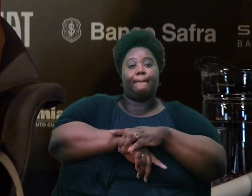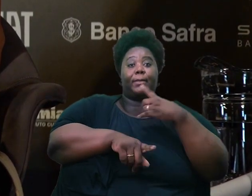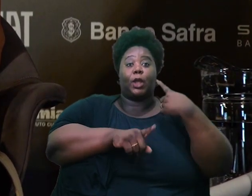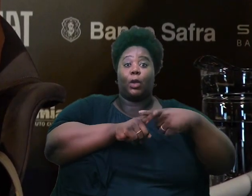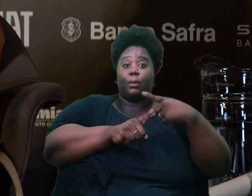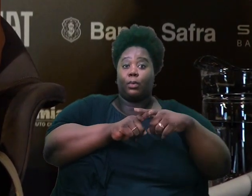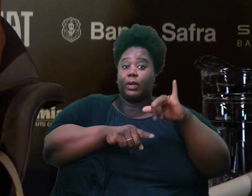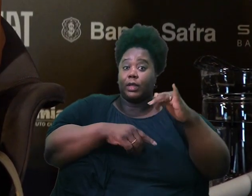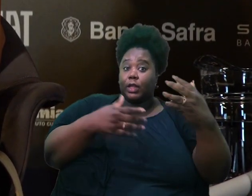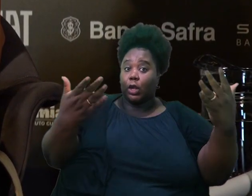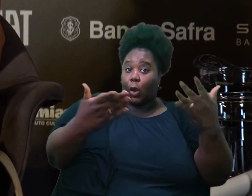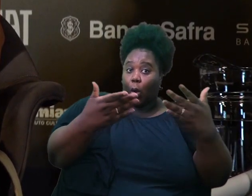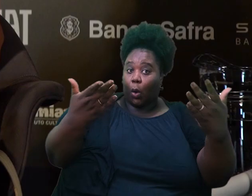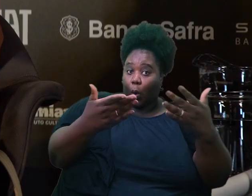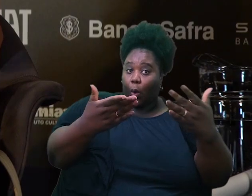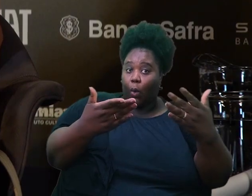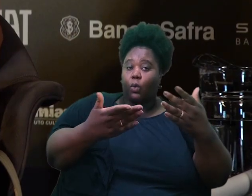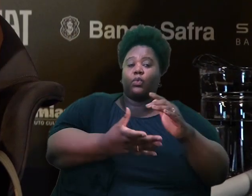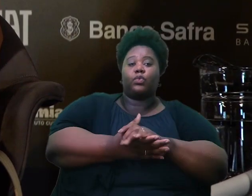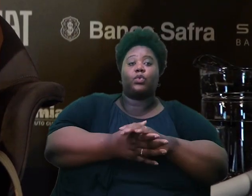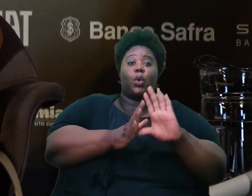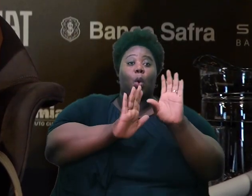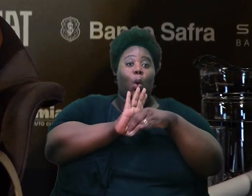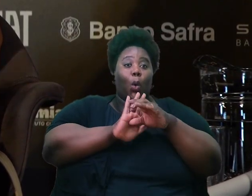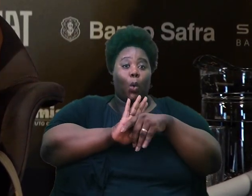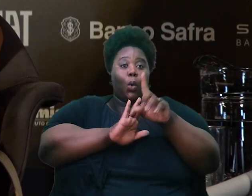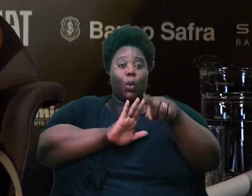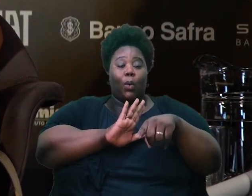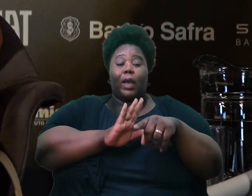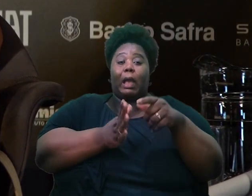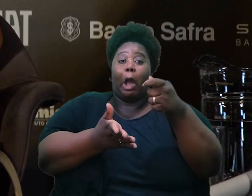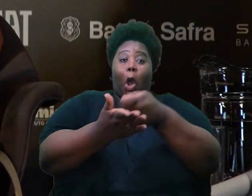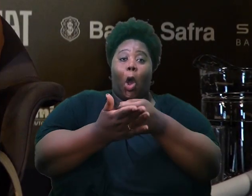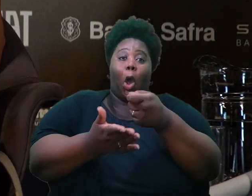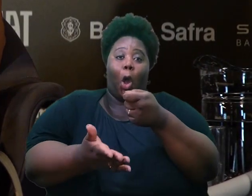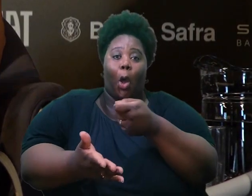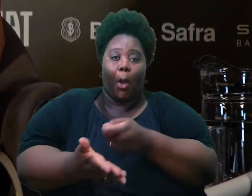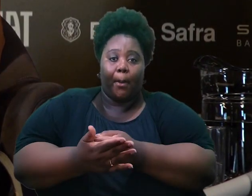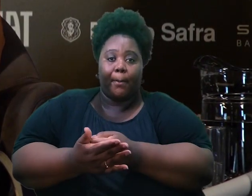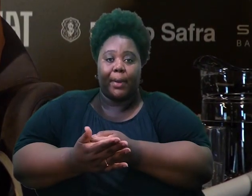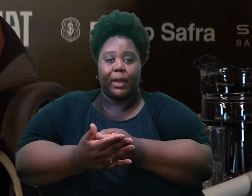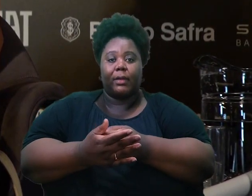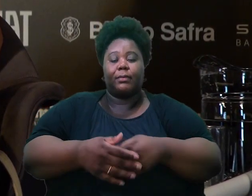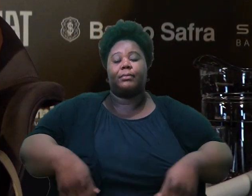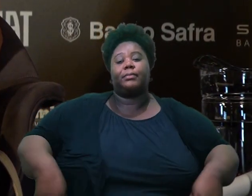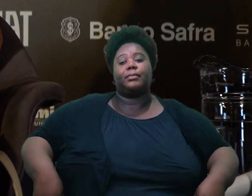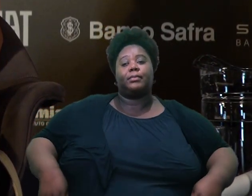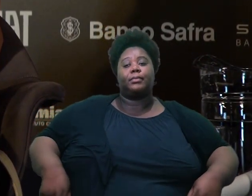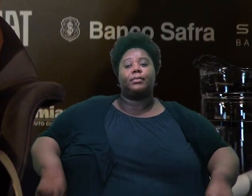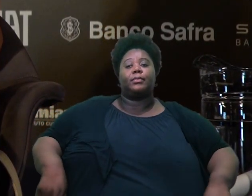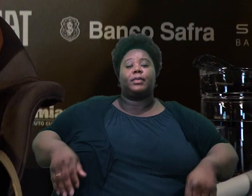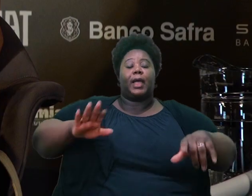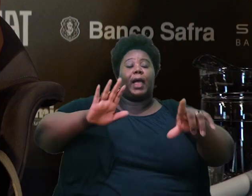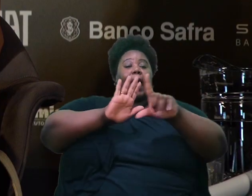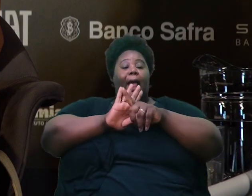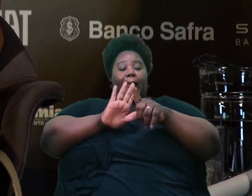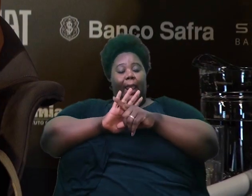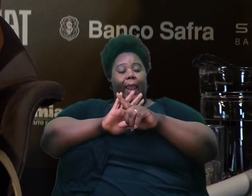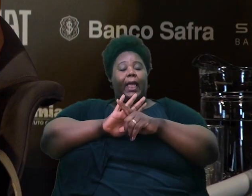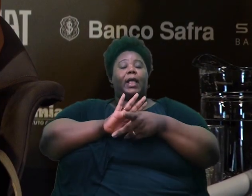Porque se hoje esses conteúdos são, inclusive, obrigatórios, ainda que nem sempre as leis sejam cumpridas,